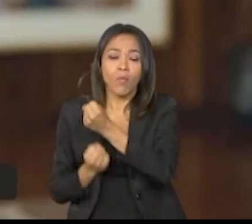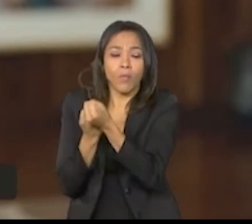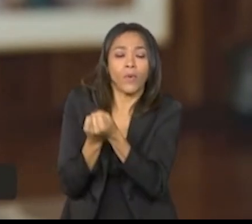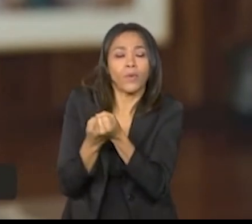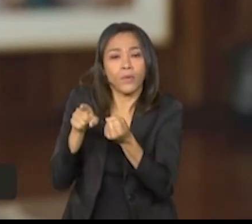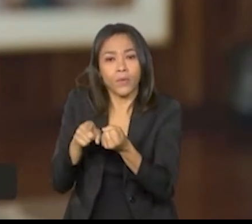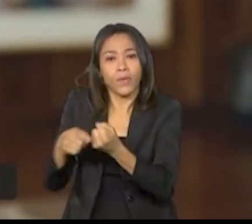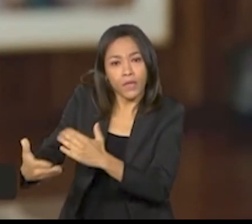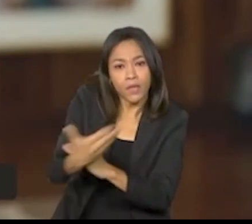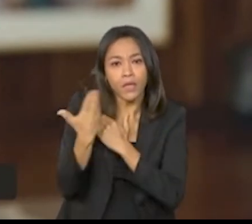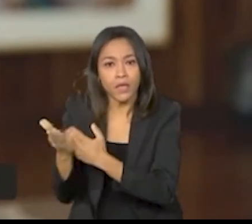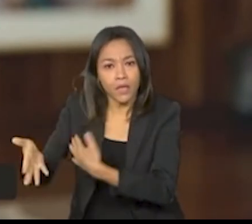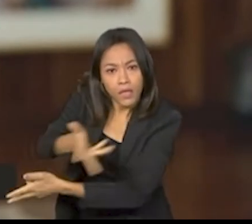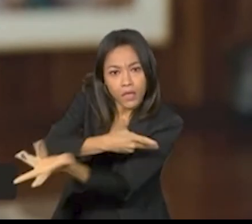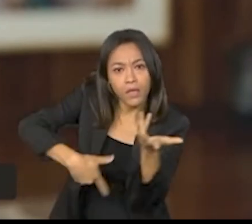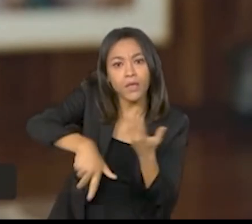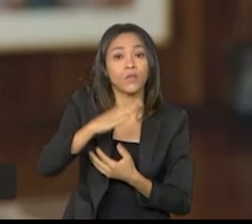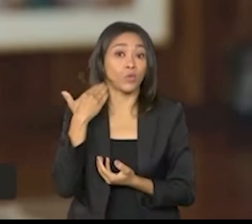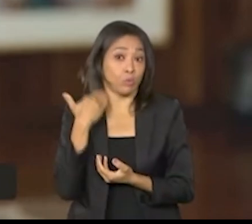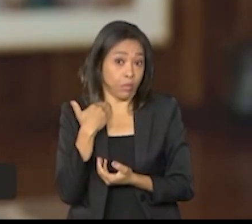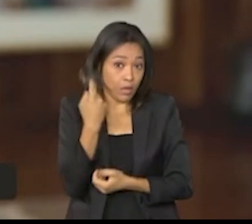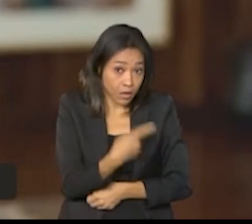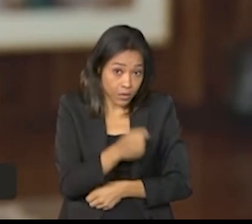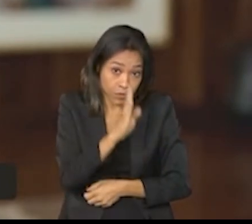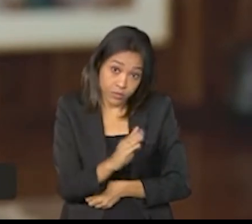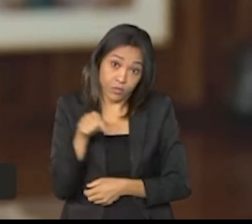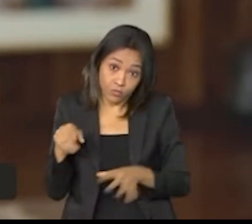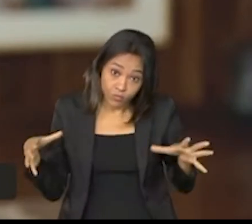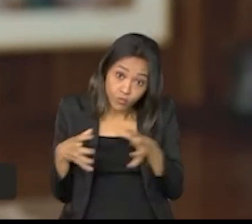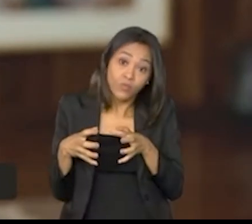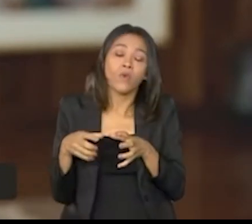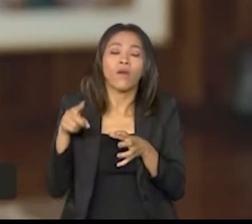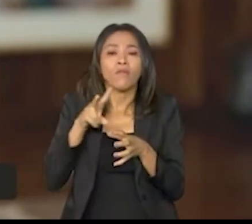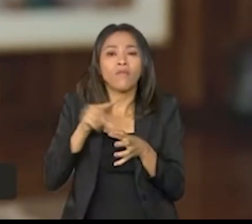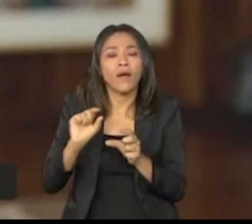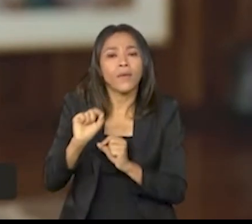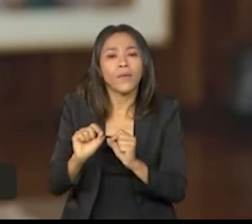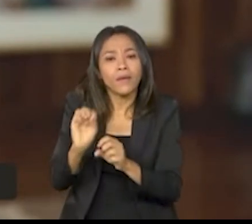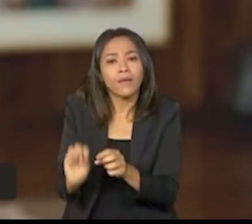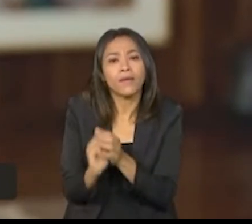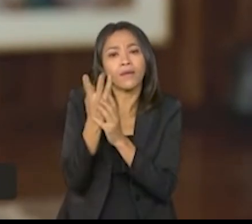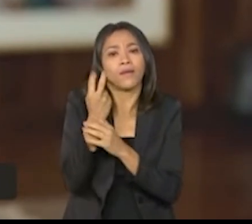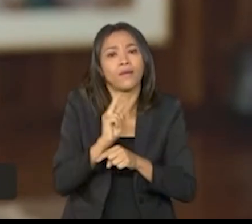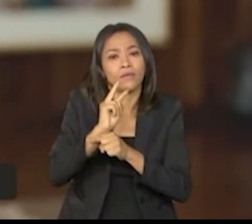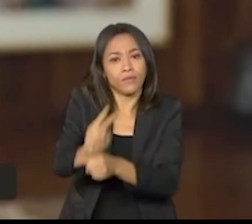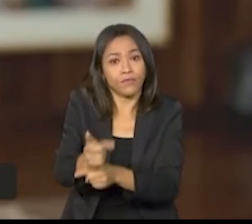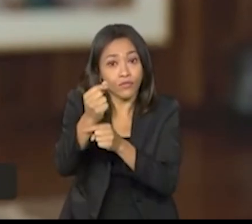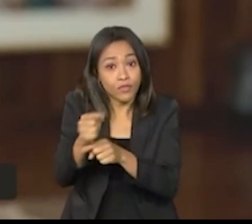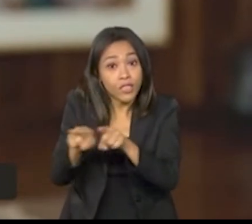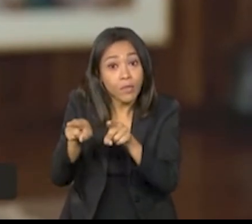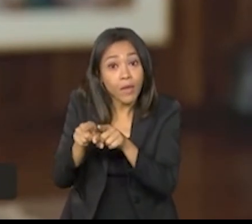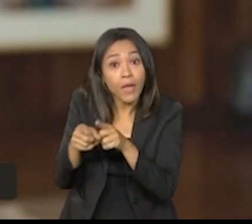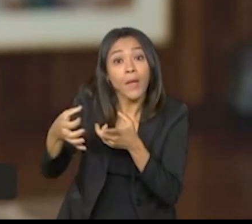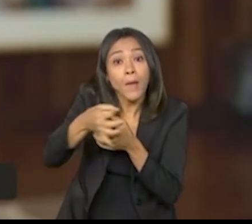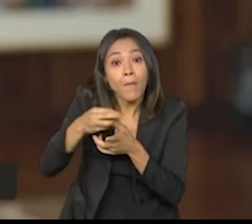interbancária nossos bancos nacionais de desenvolvimento vão estabelecer linha de crédito de moedas locais que